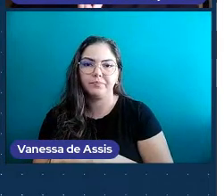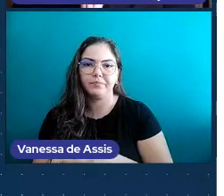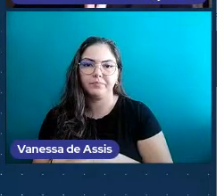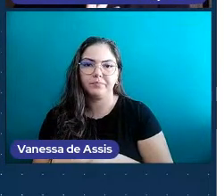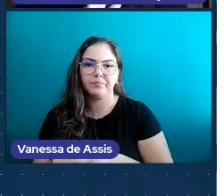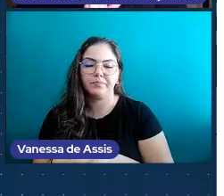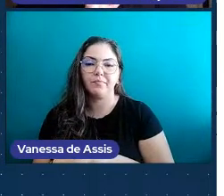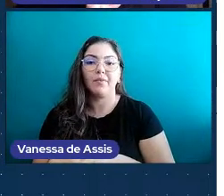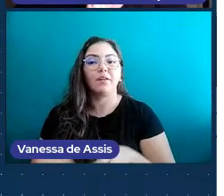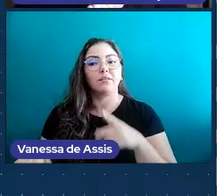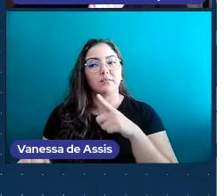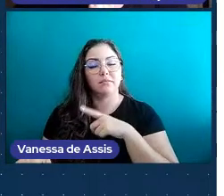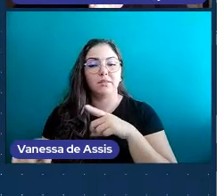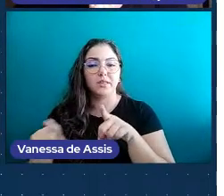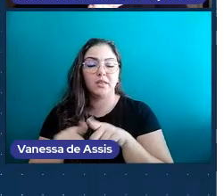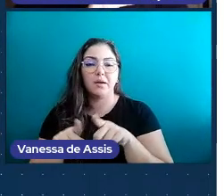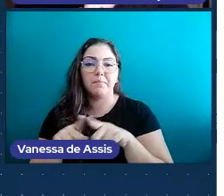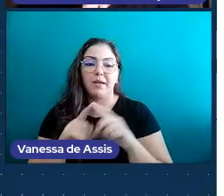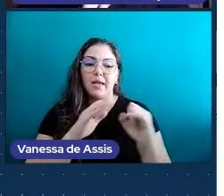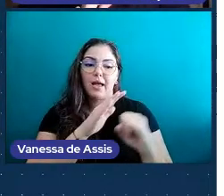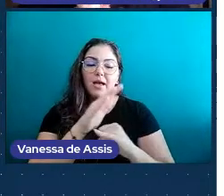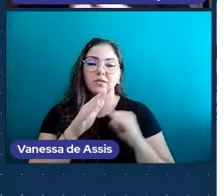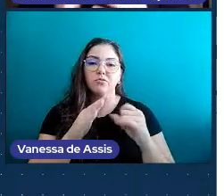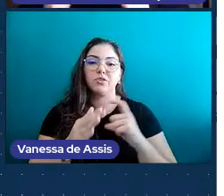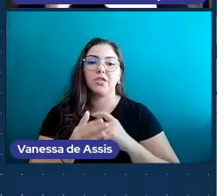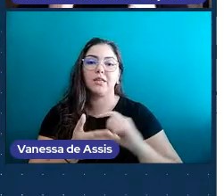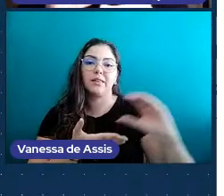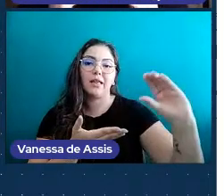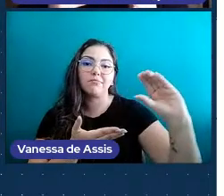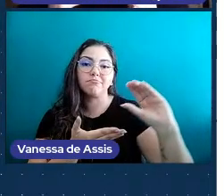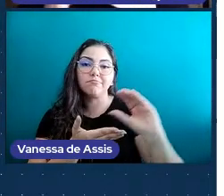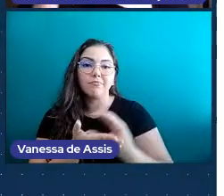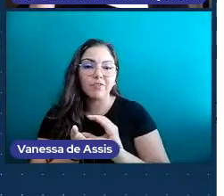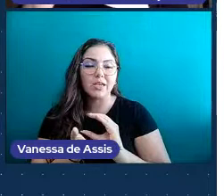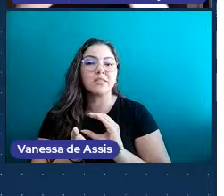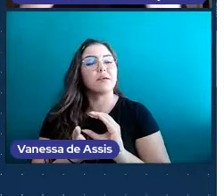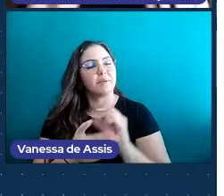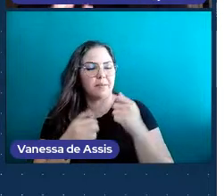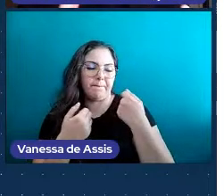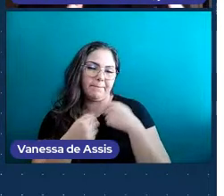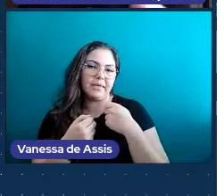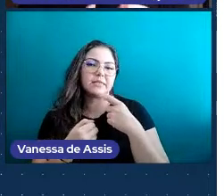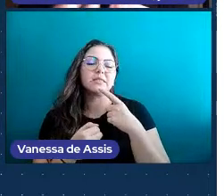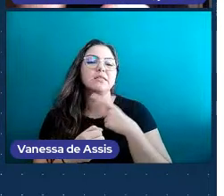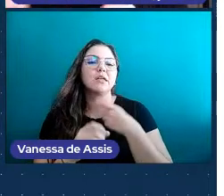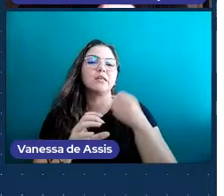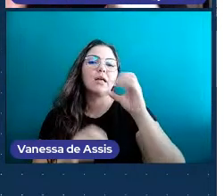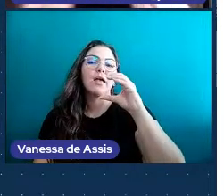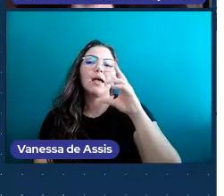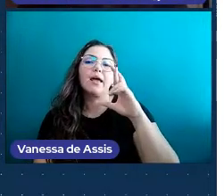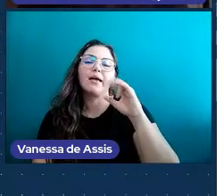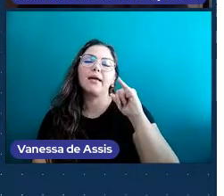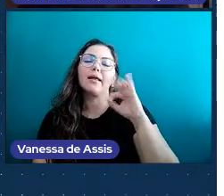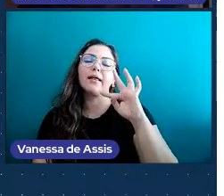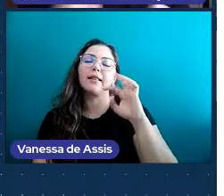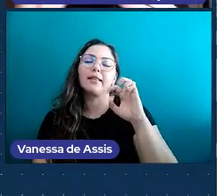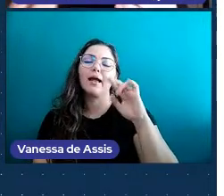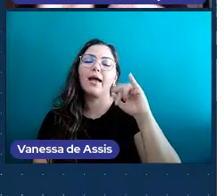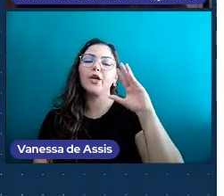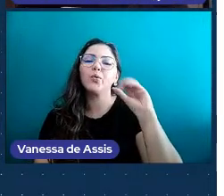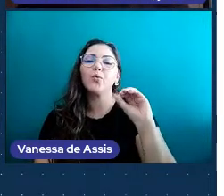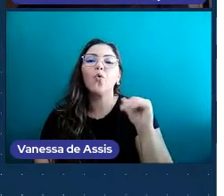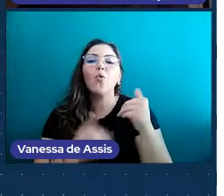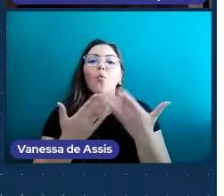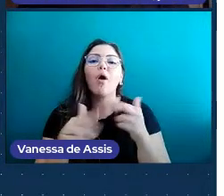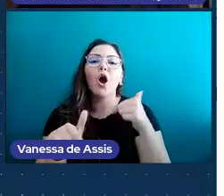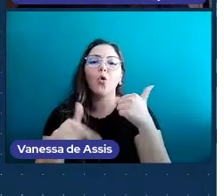de financiamento, elas podem necessitar, né, de critérios de qualidade, e elas necessitam, na verdade, para avaliar o